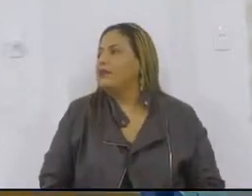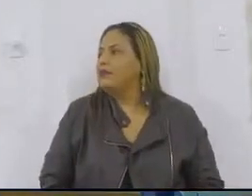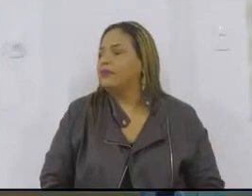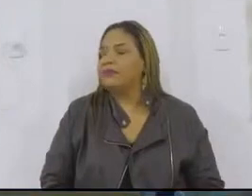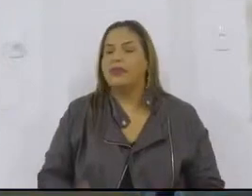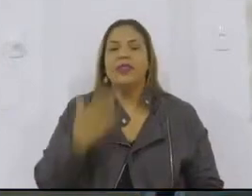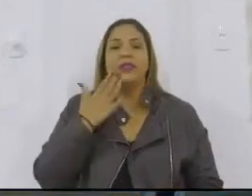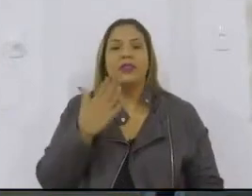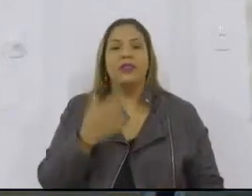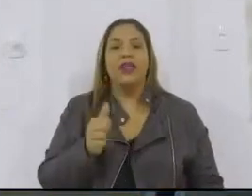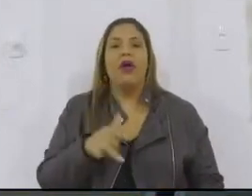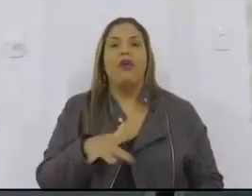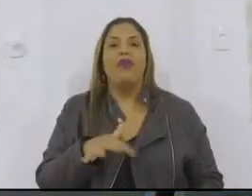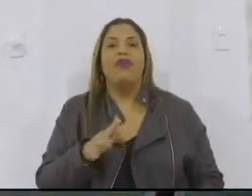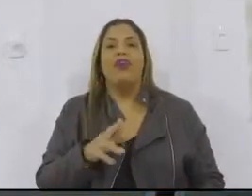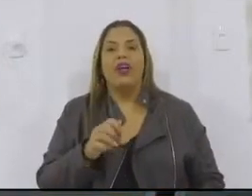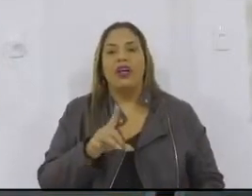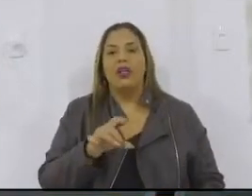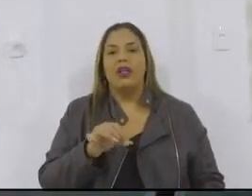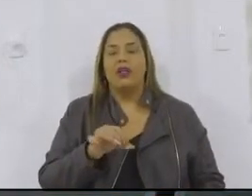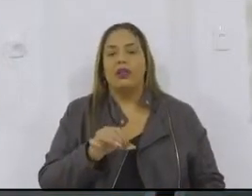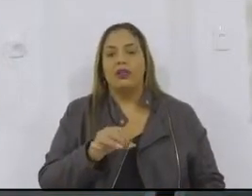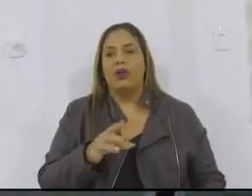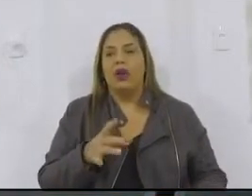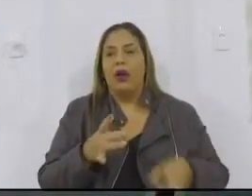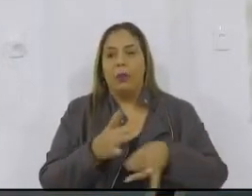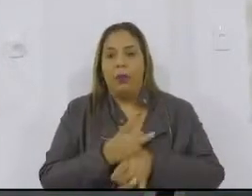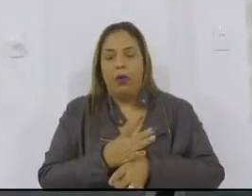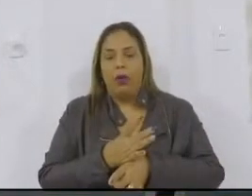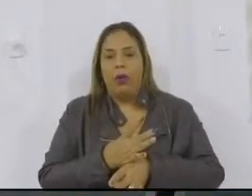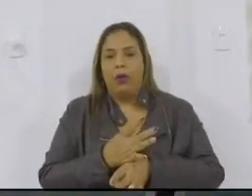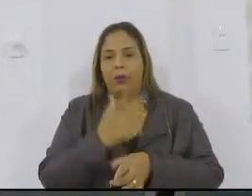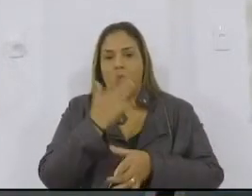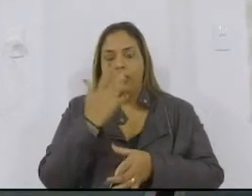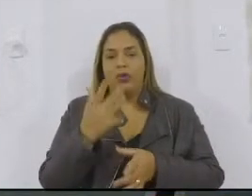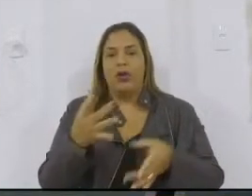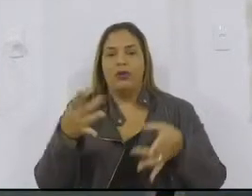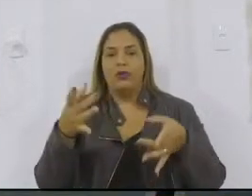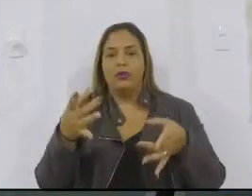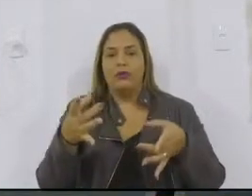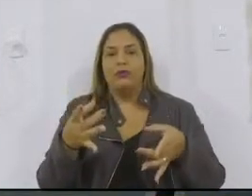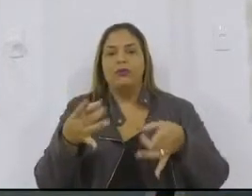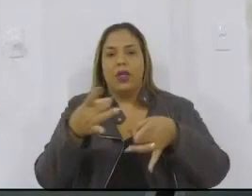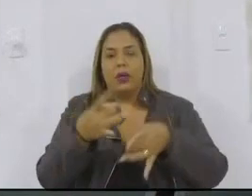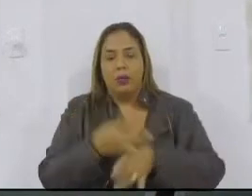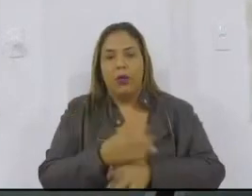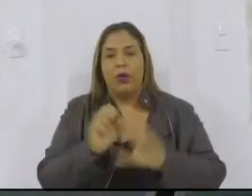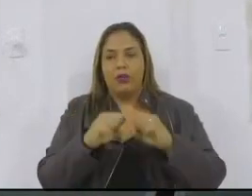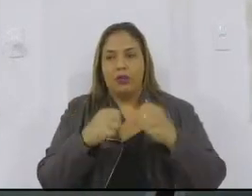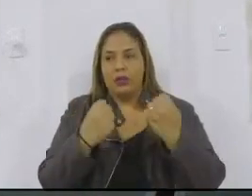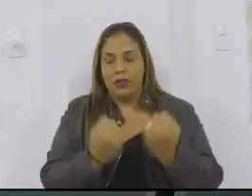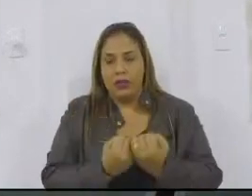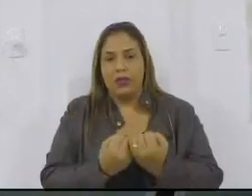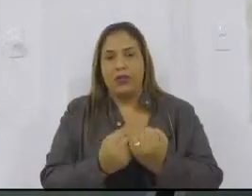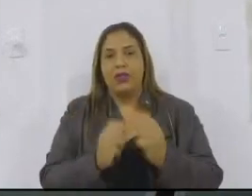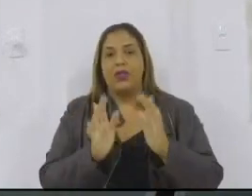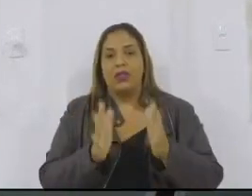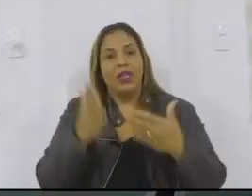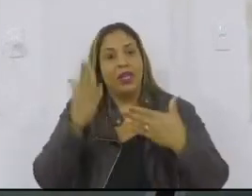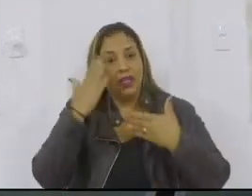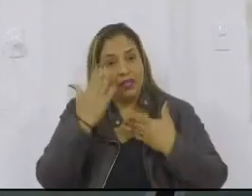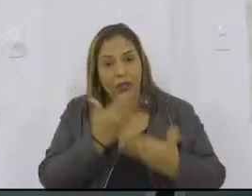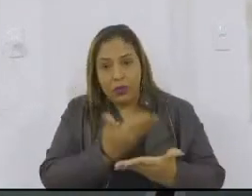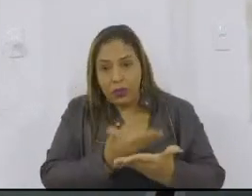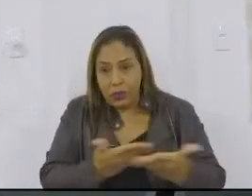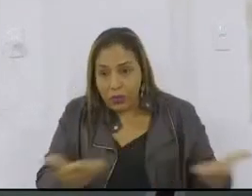Agradeço ao vereador Alfredo Marins, não tendo mais inscritos, declaro encerrada essa sessão, já agradecendo a presença de todos